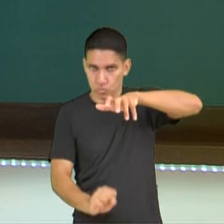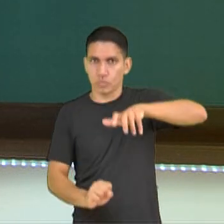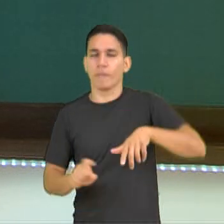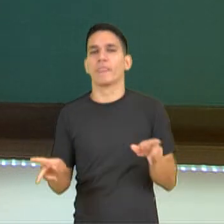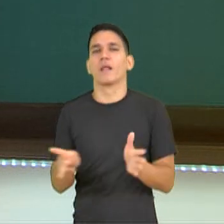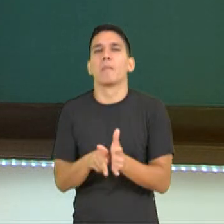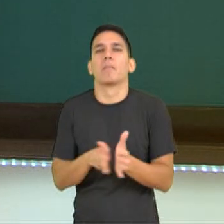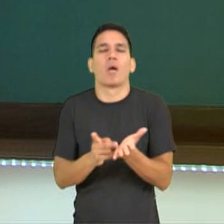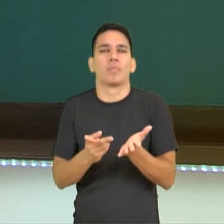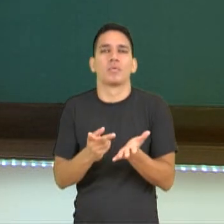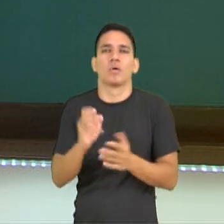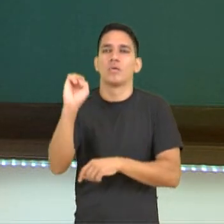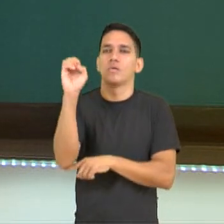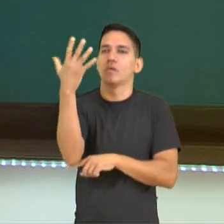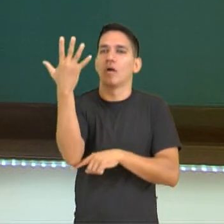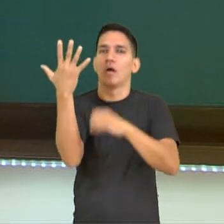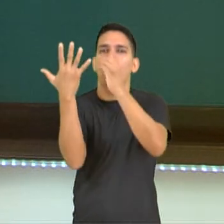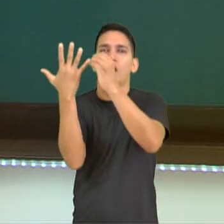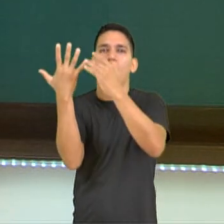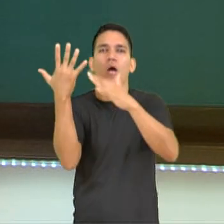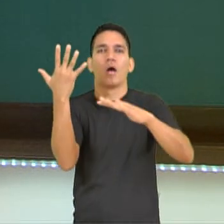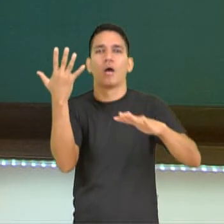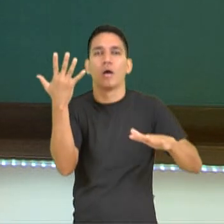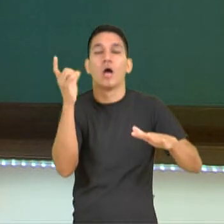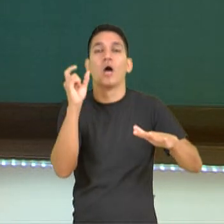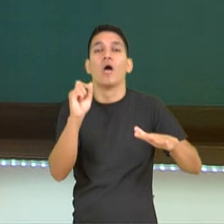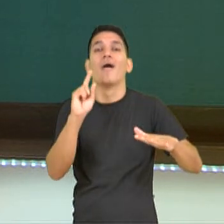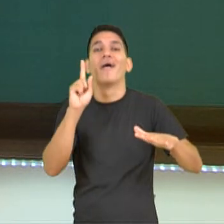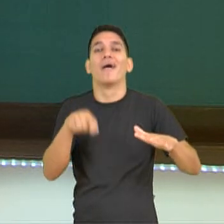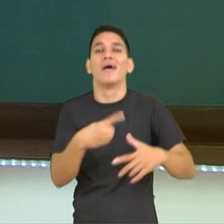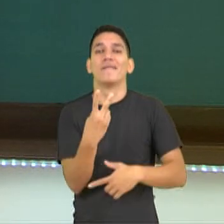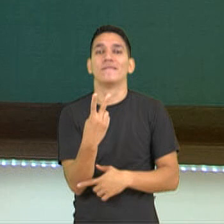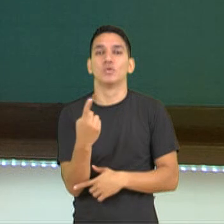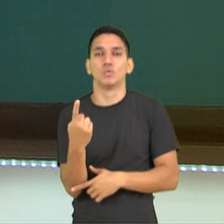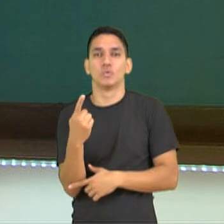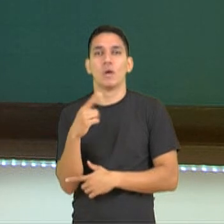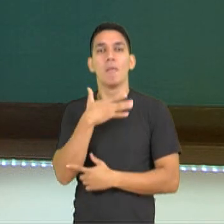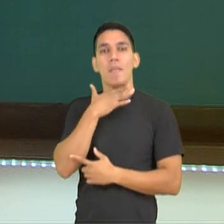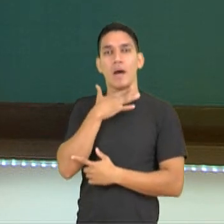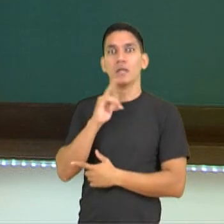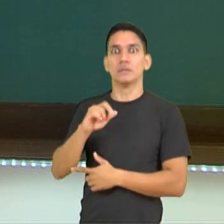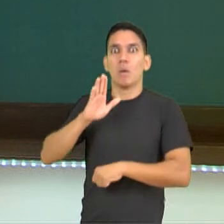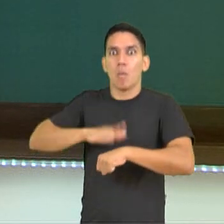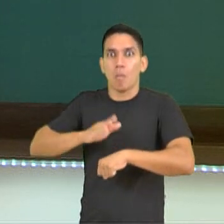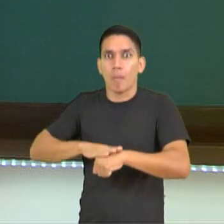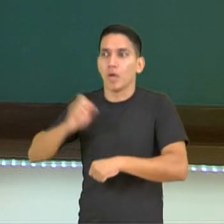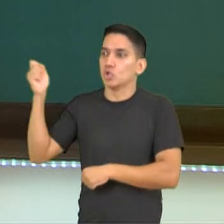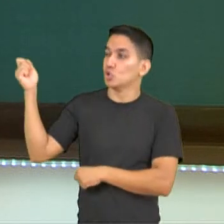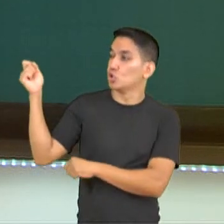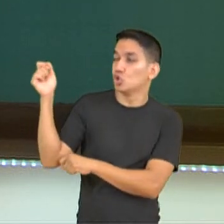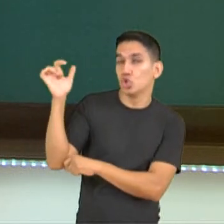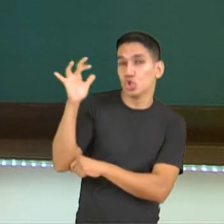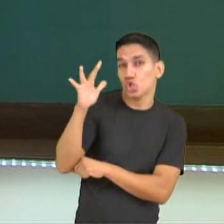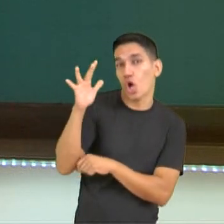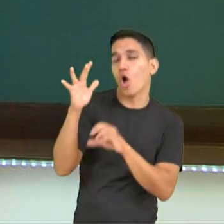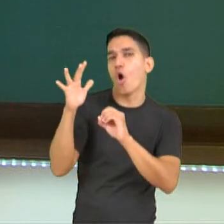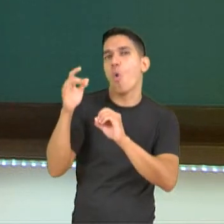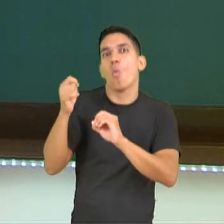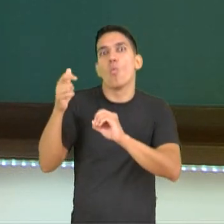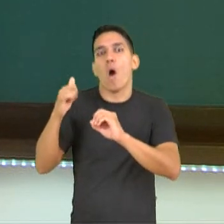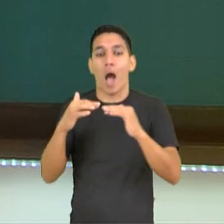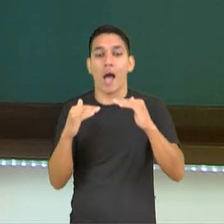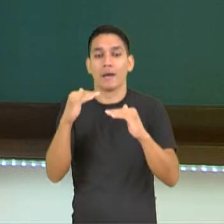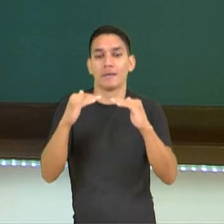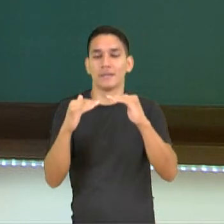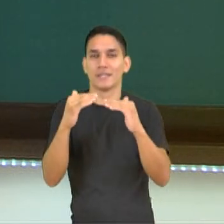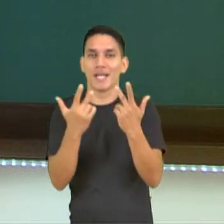de março. Então, nós temos ali, nesse momento, o Sol está aquecendo de forma quase